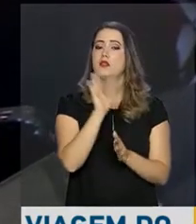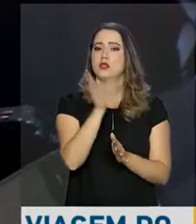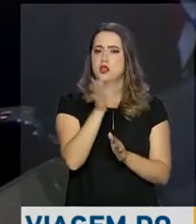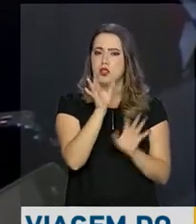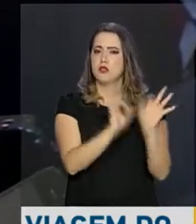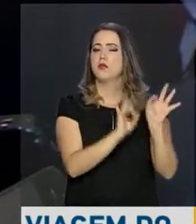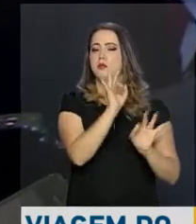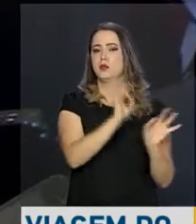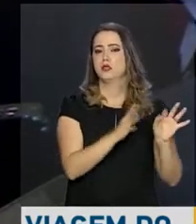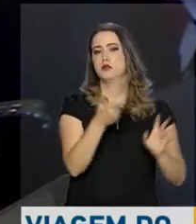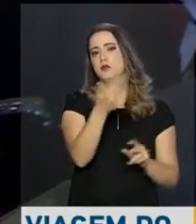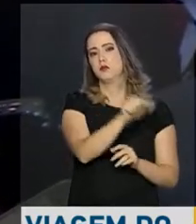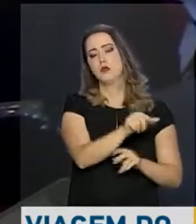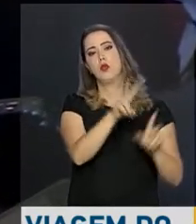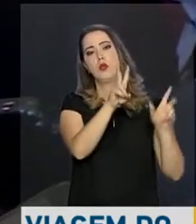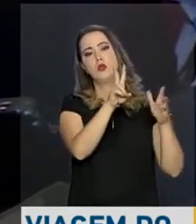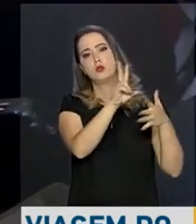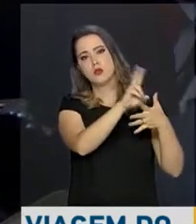e também